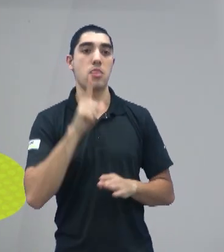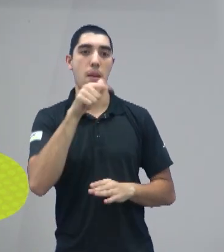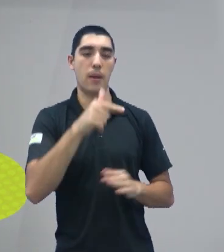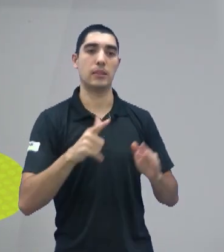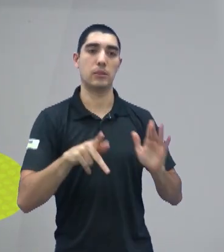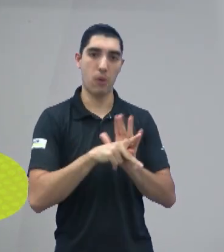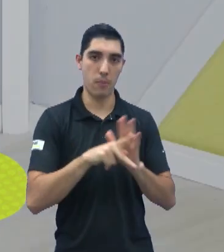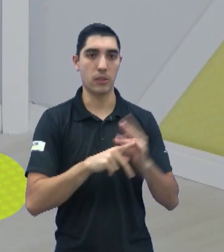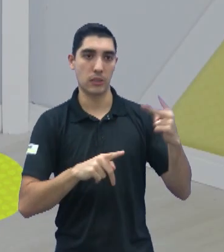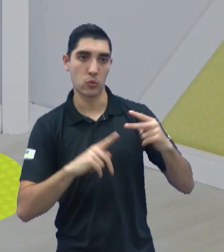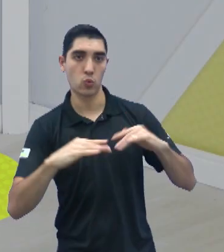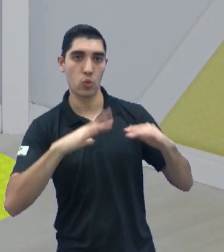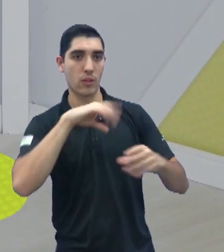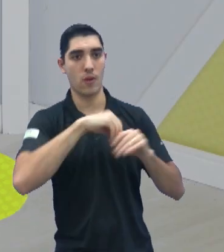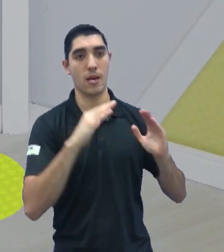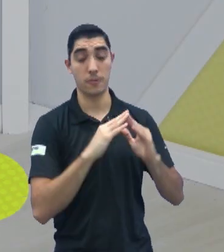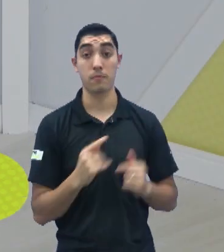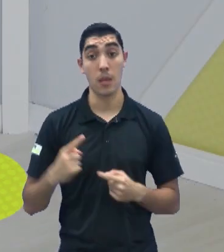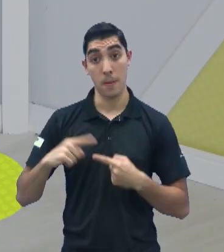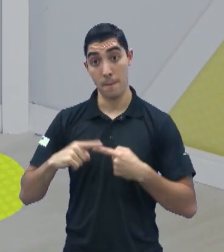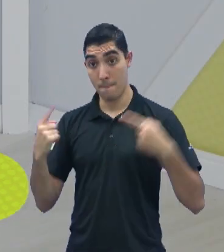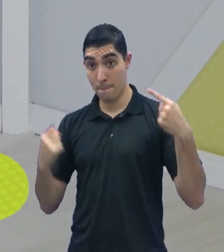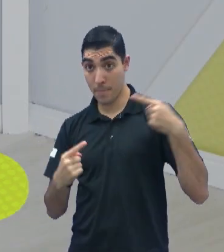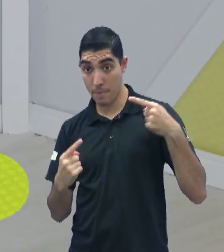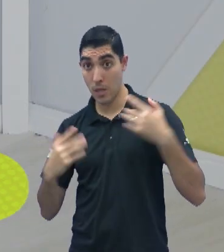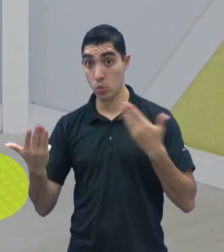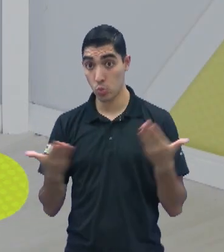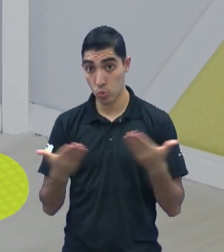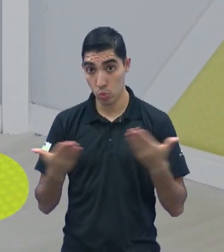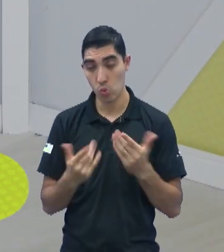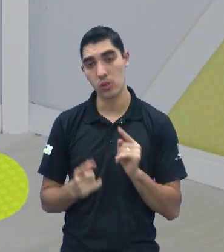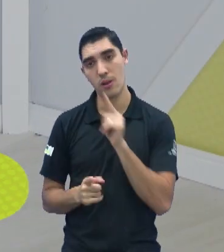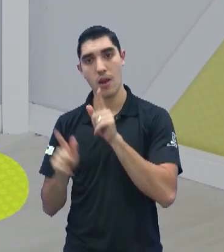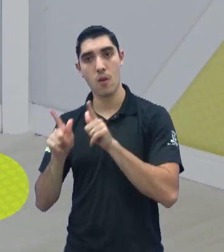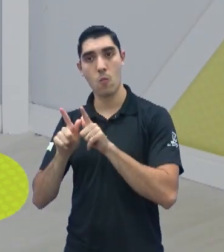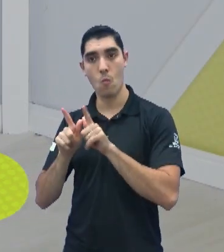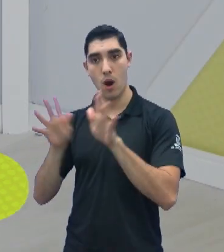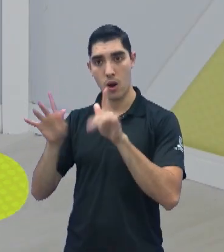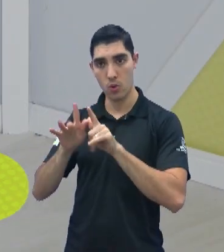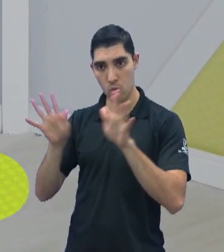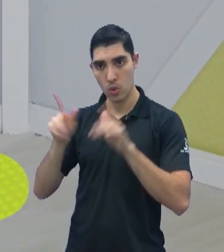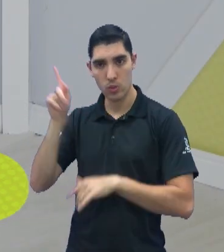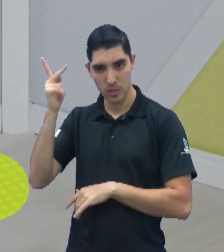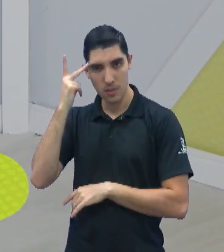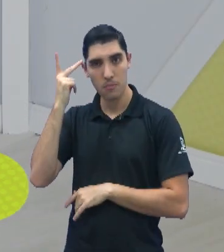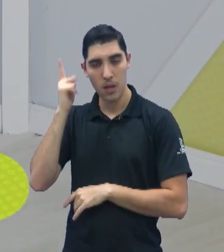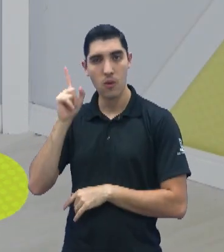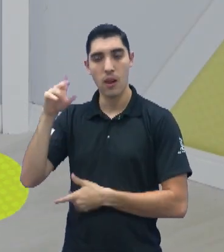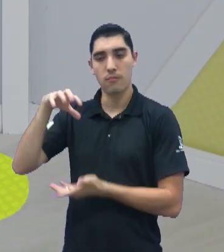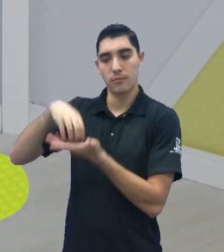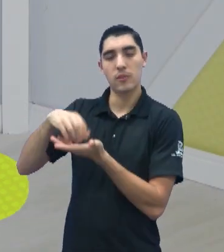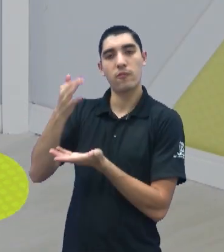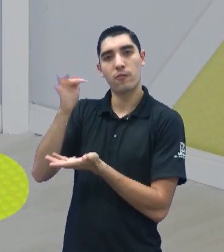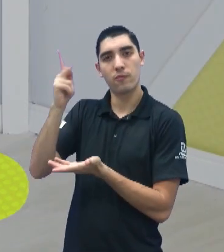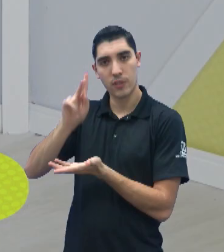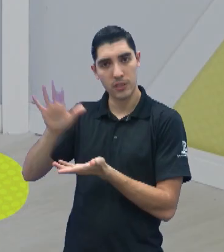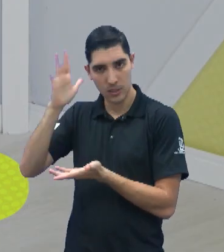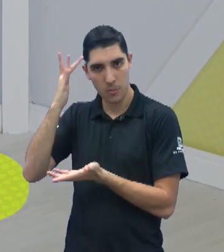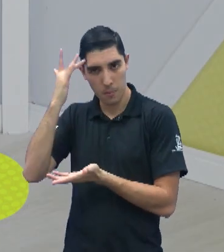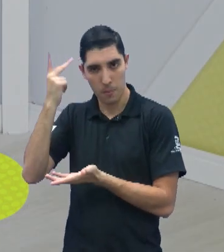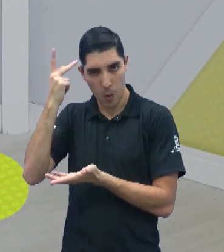decidir em casa, Vero? Jogo de ida hoje lá em São Paulo, né, na sede da Federação Paulista, no ginásio Ciro